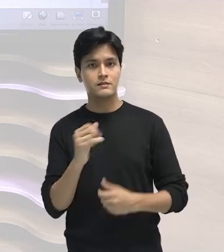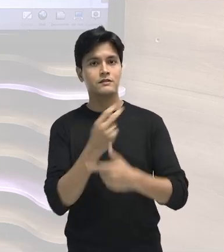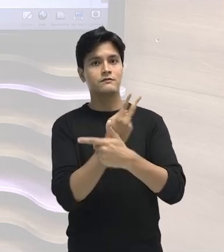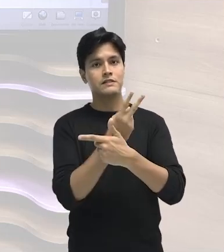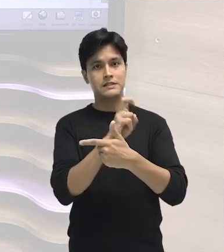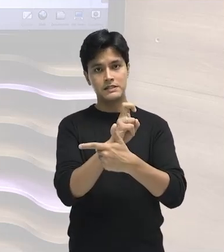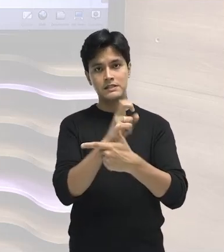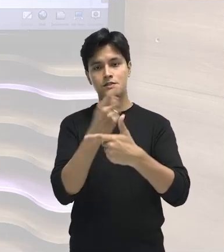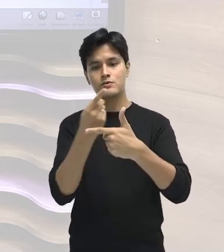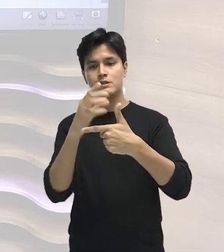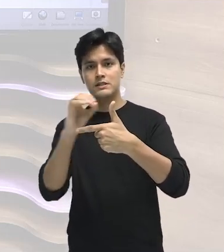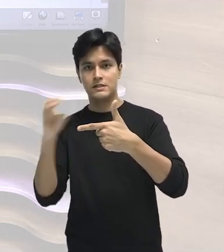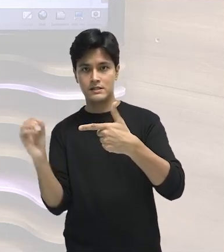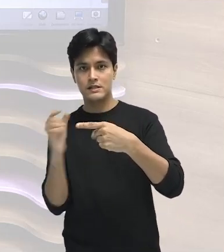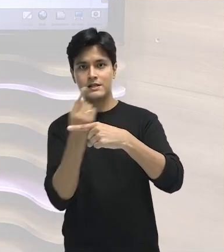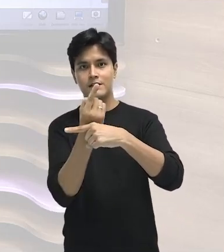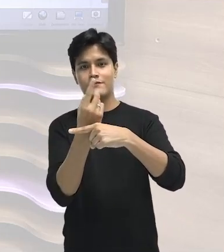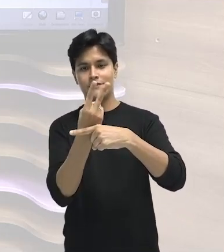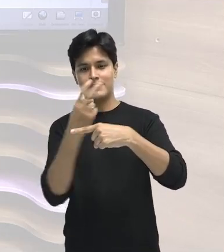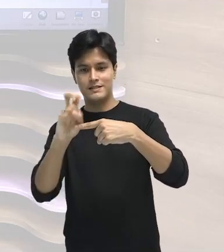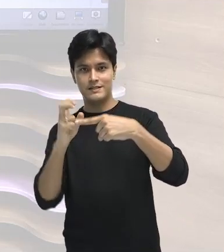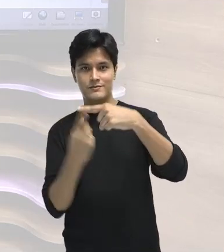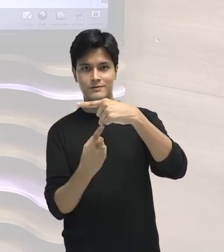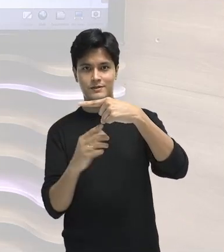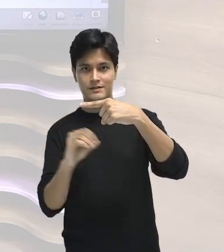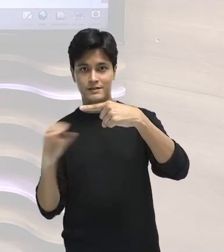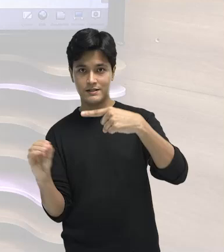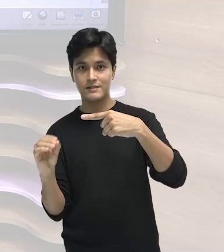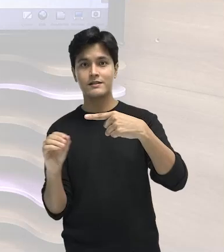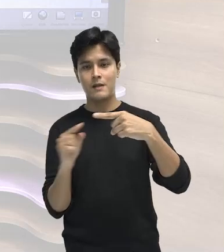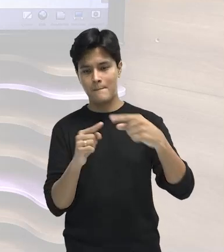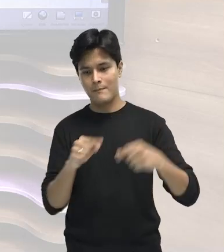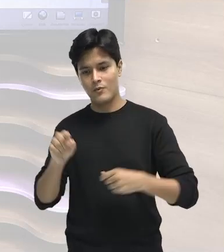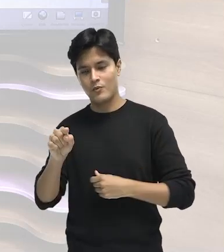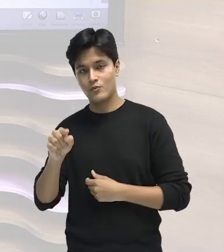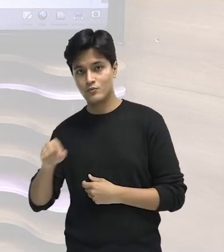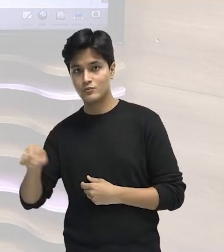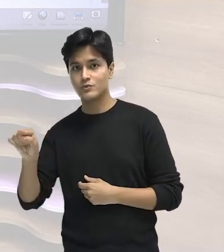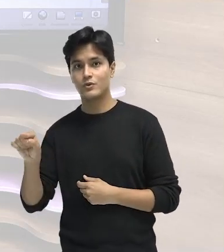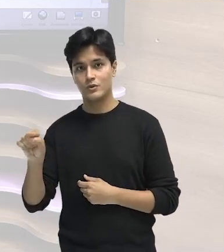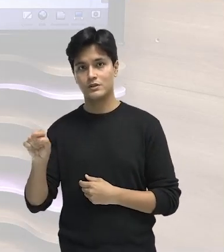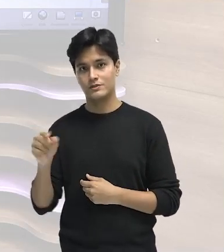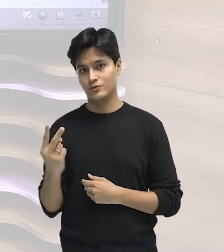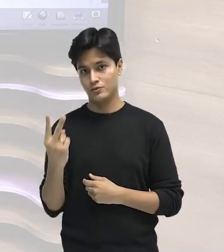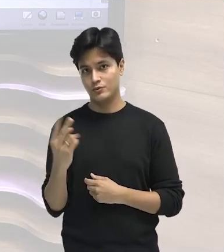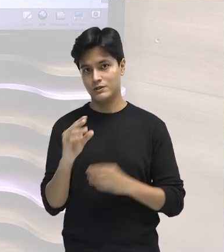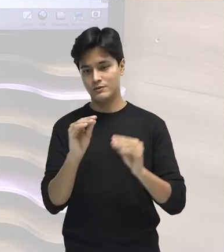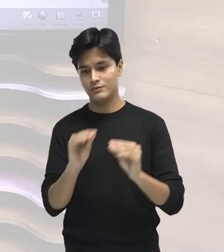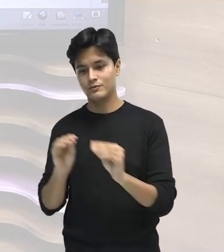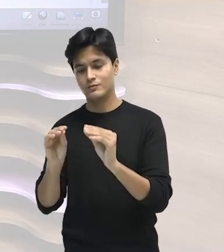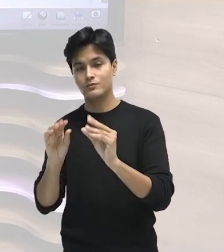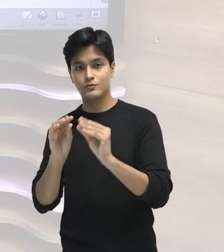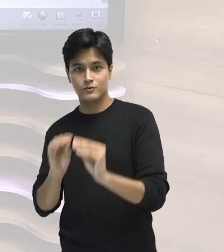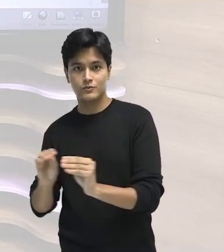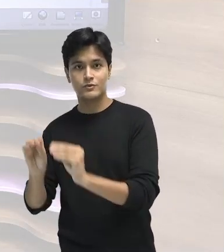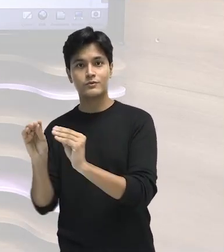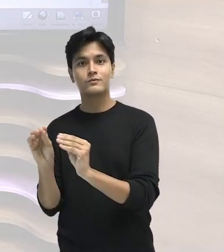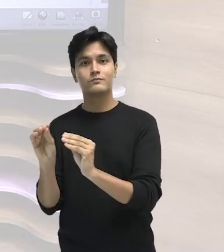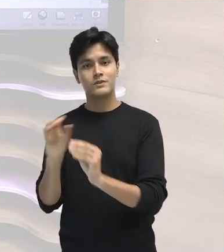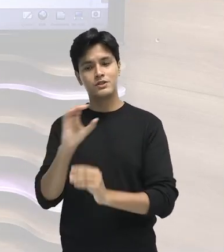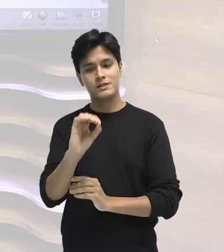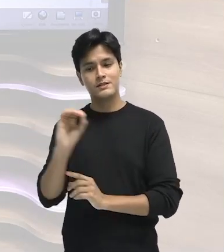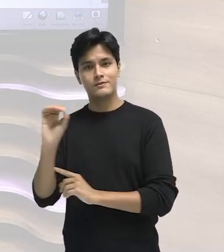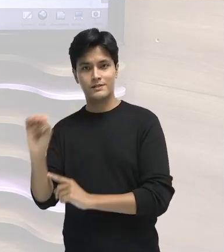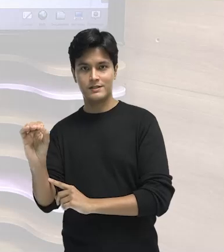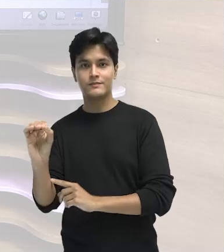para 100, eu desloquei a vírgula 2 casas decimais para a esquerda. Ó, eu tenho 2 zeros aqui, então eu desloquei 2